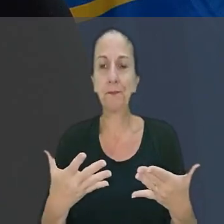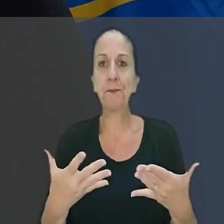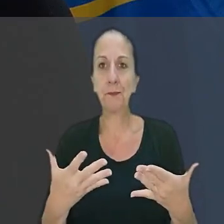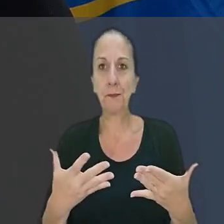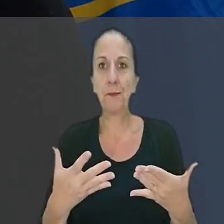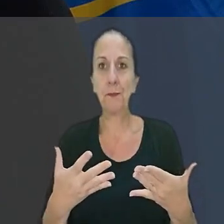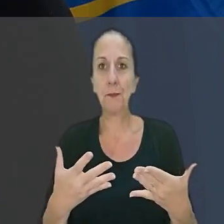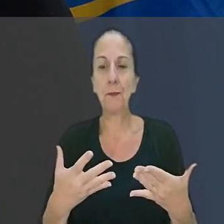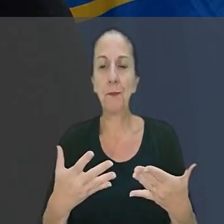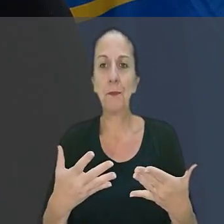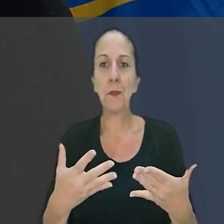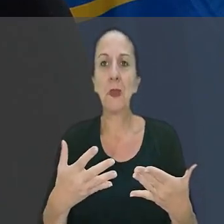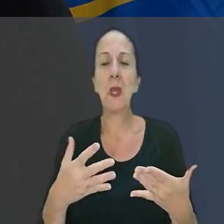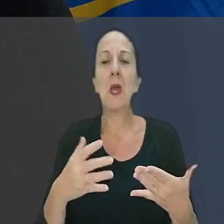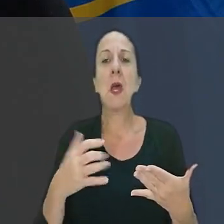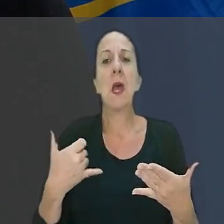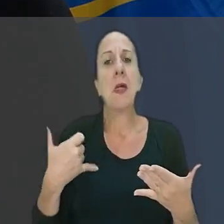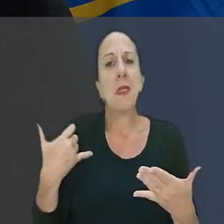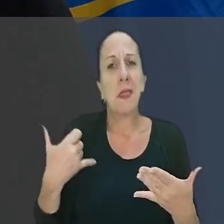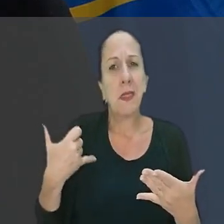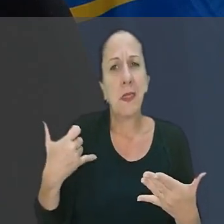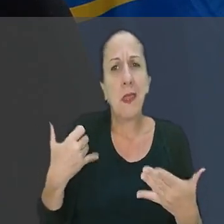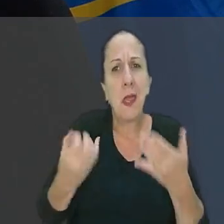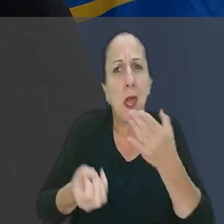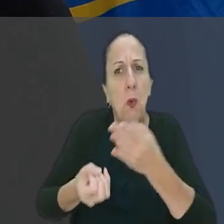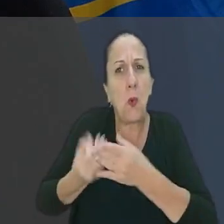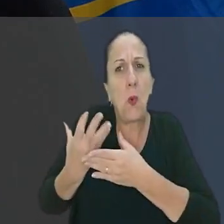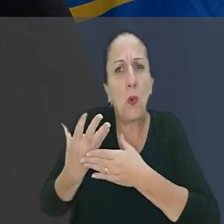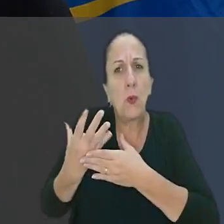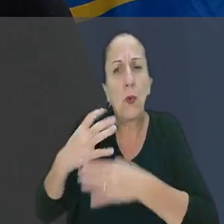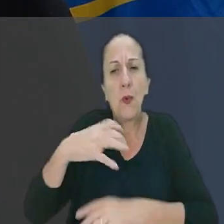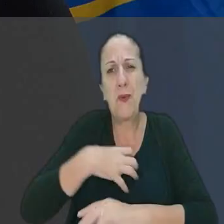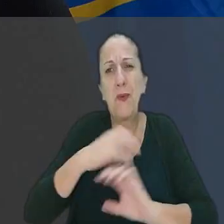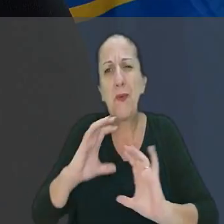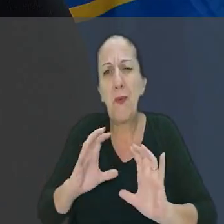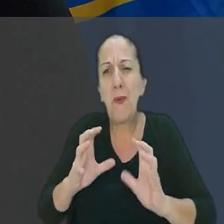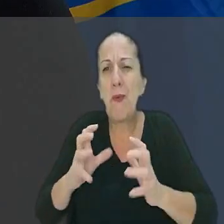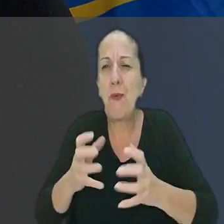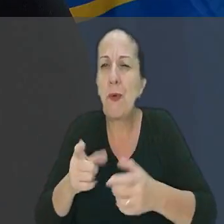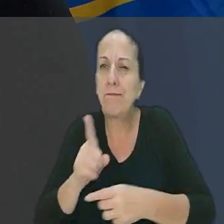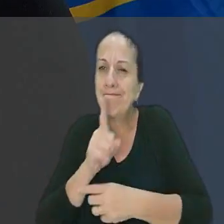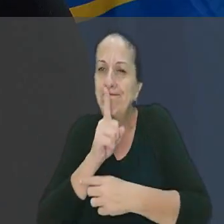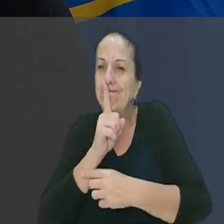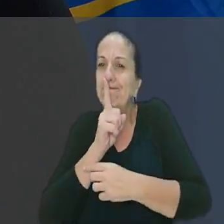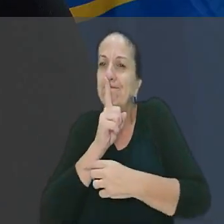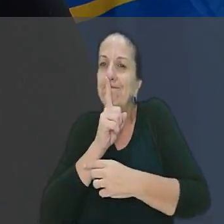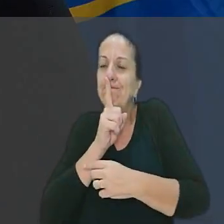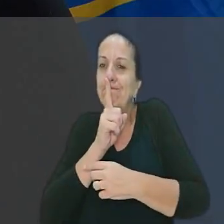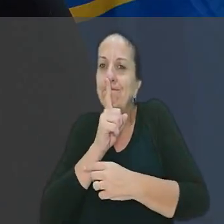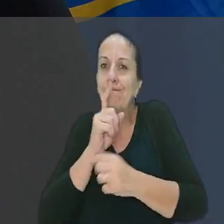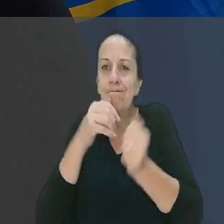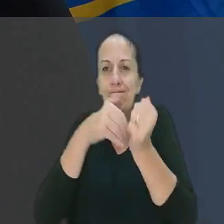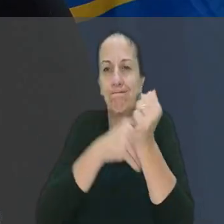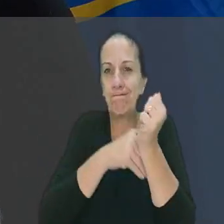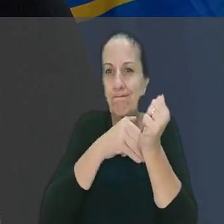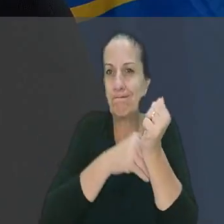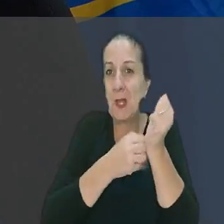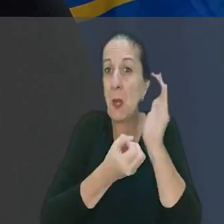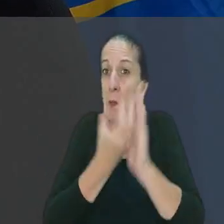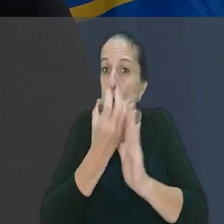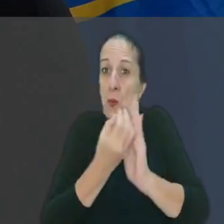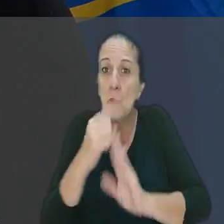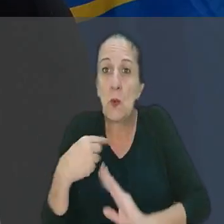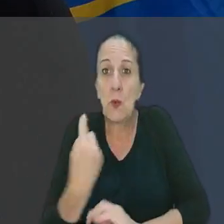O idadismo ou etarismo, ele acontece de uma forma muito silenciosa. Então,